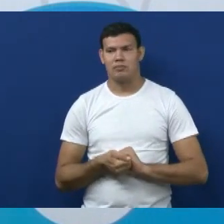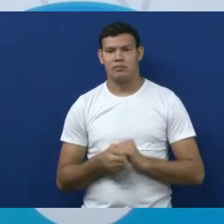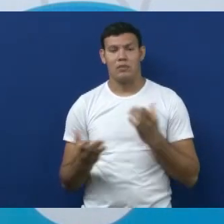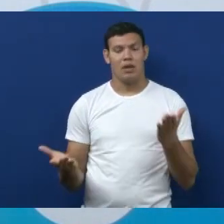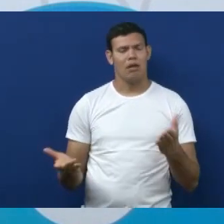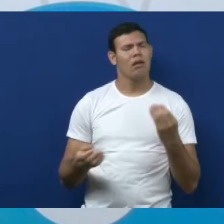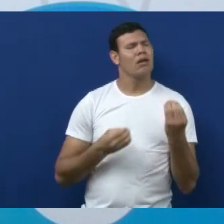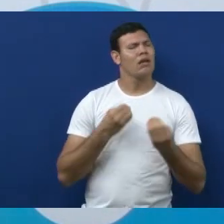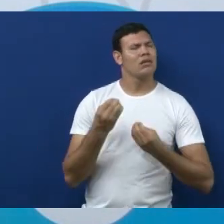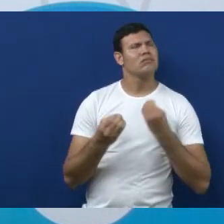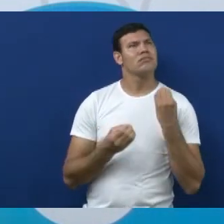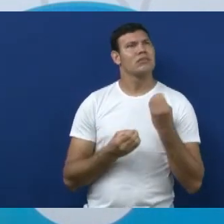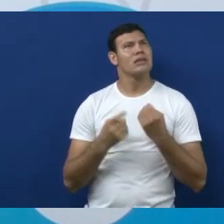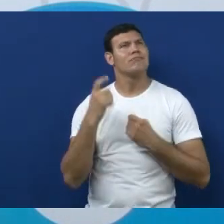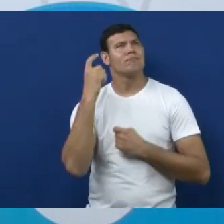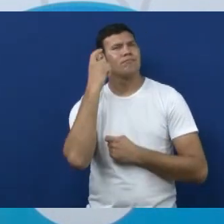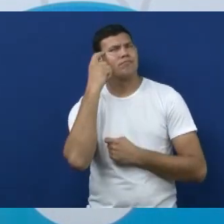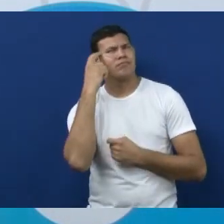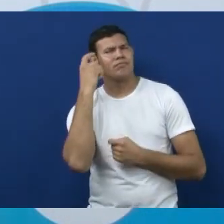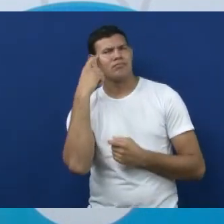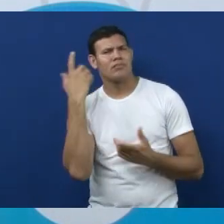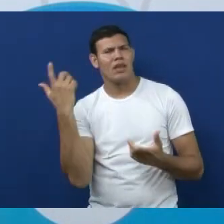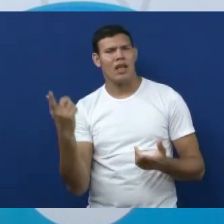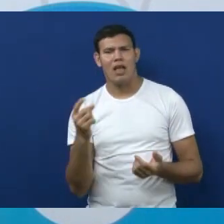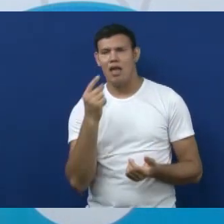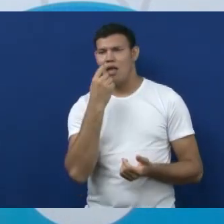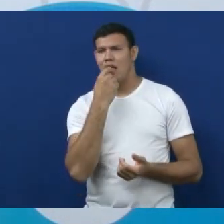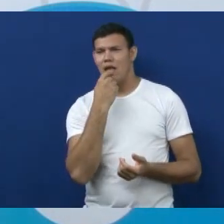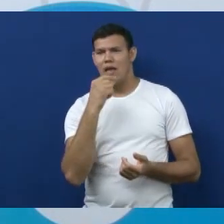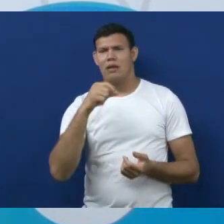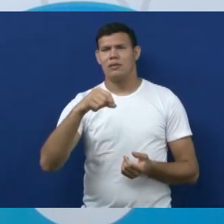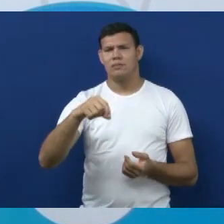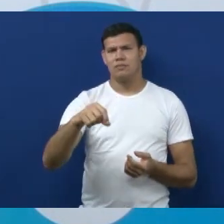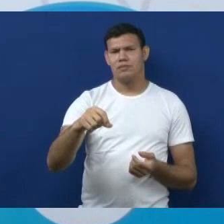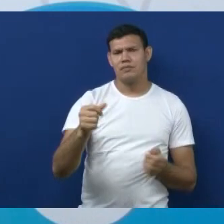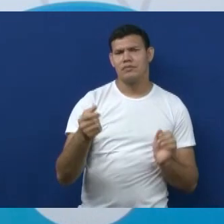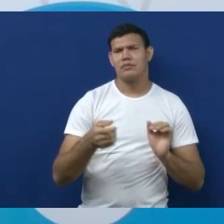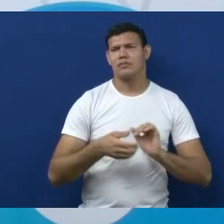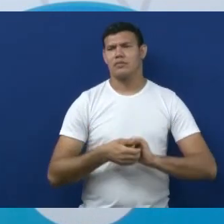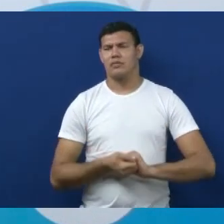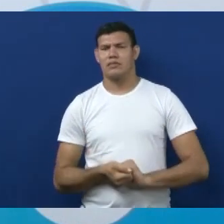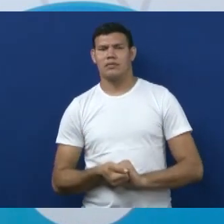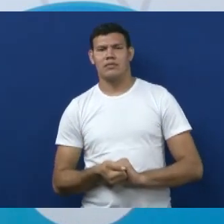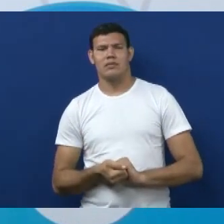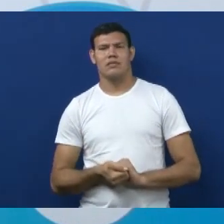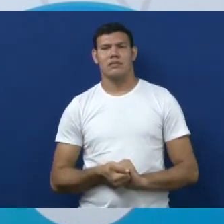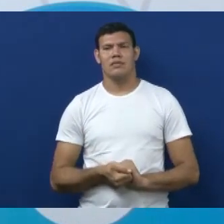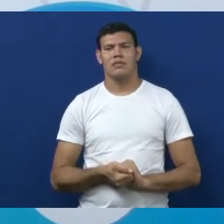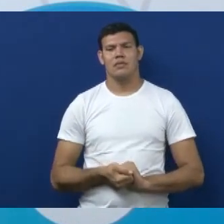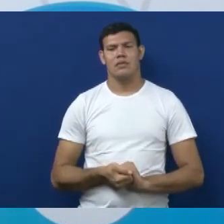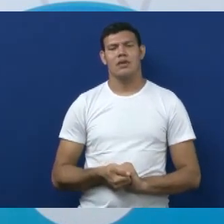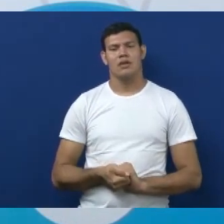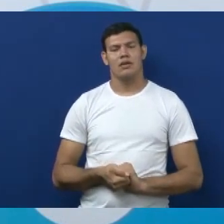matéria que é composta por cloreto de sódio, você vai sentir um gosto salgado.